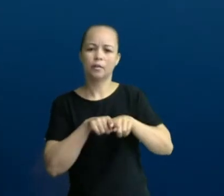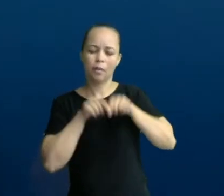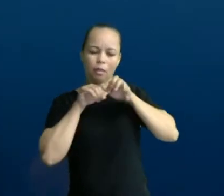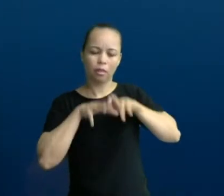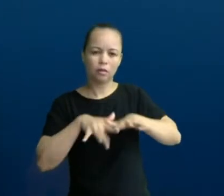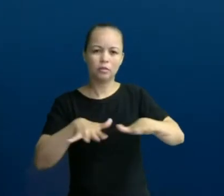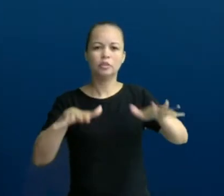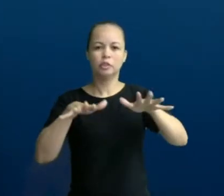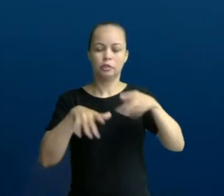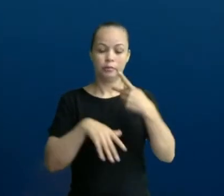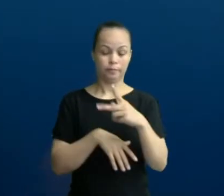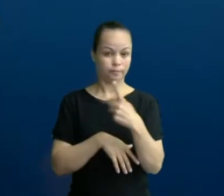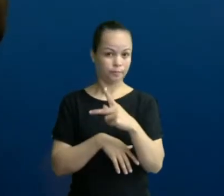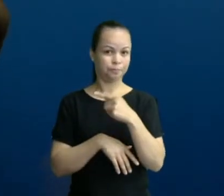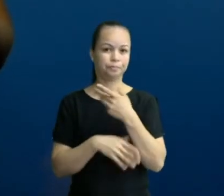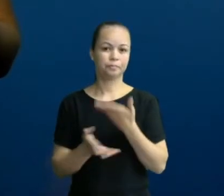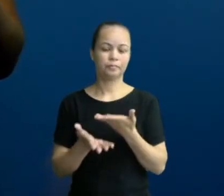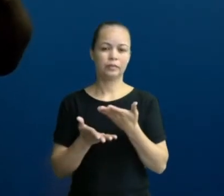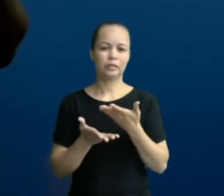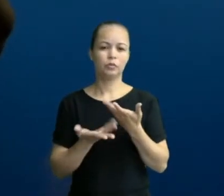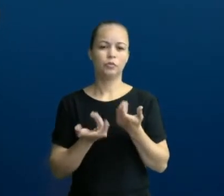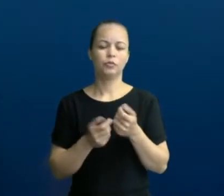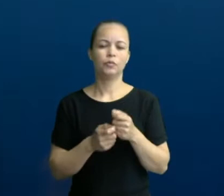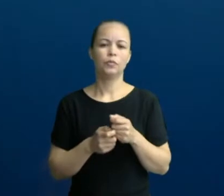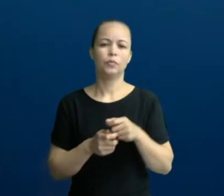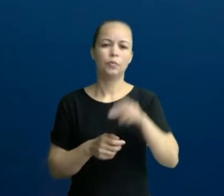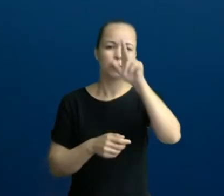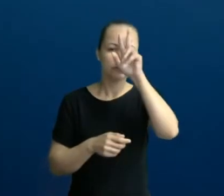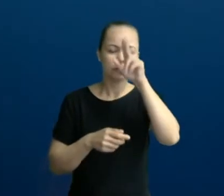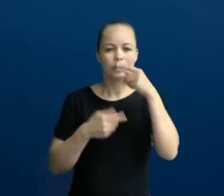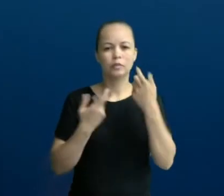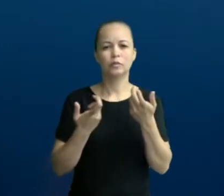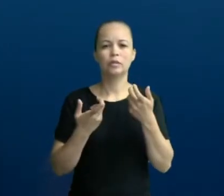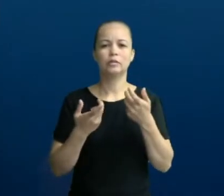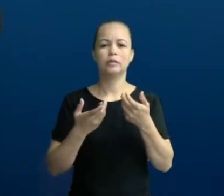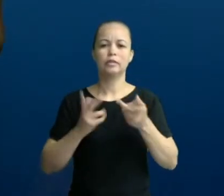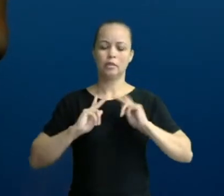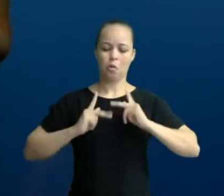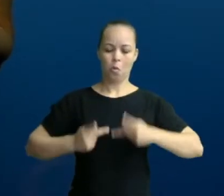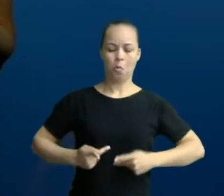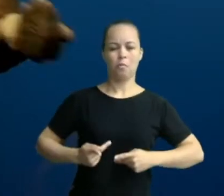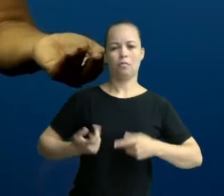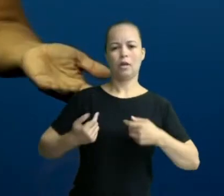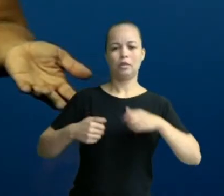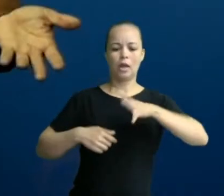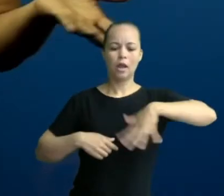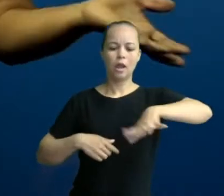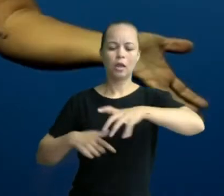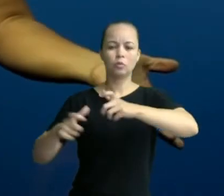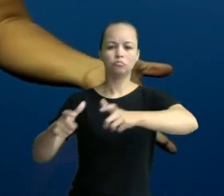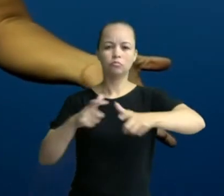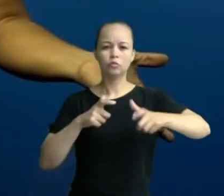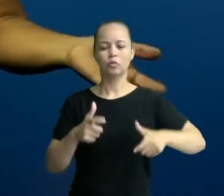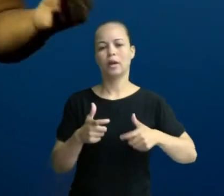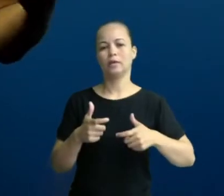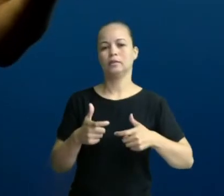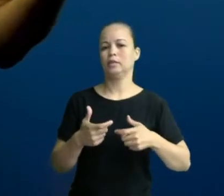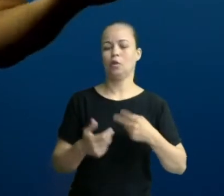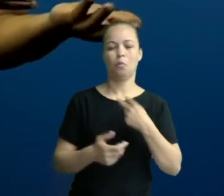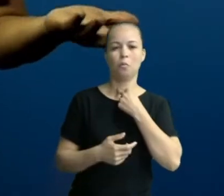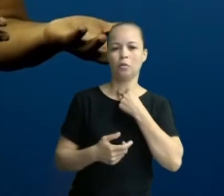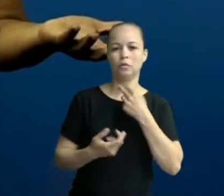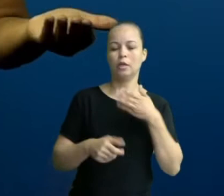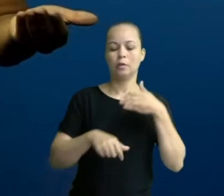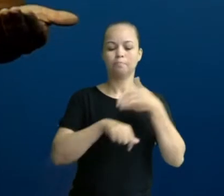proliferação desse inseto, principalmente por causa da nossa intervenção humana em ambientes que normalmente a gente não deveria estar. Então a gente